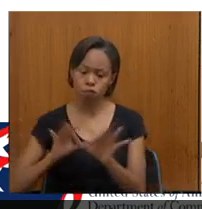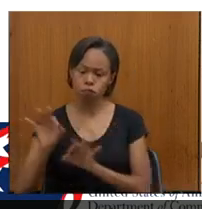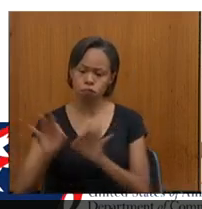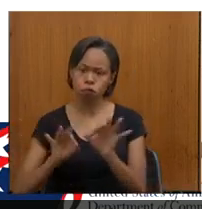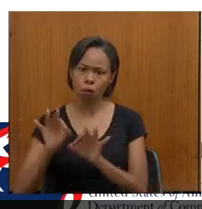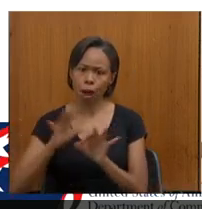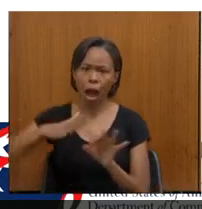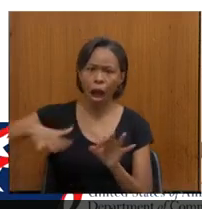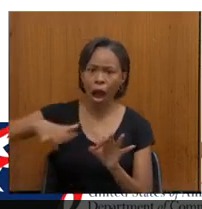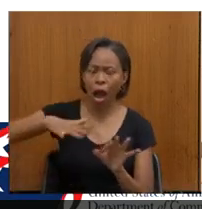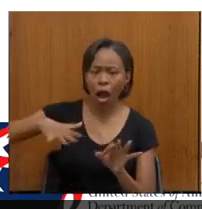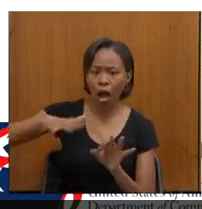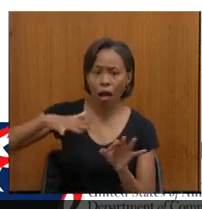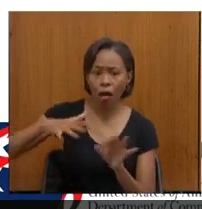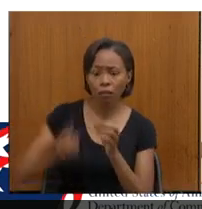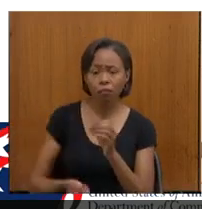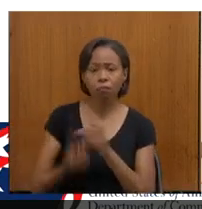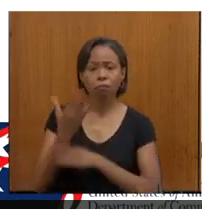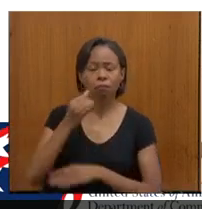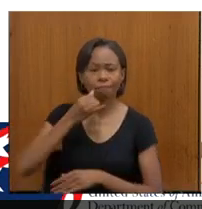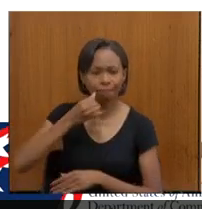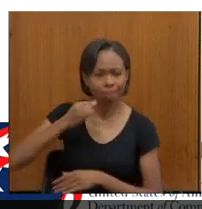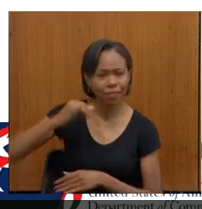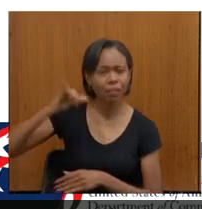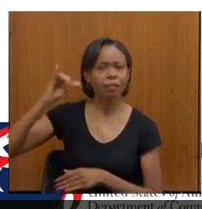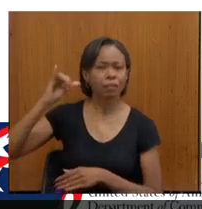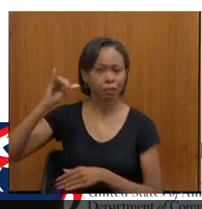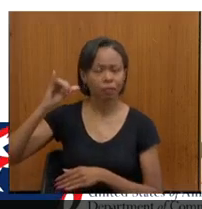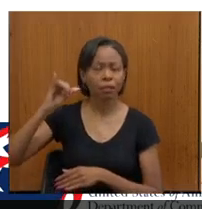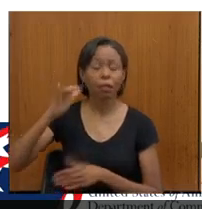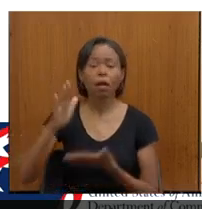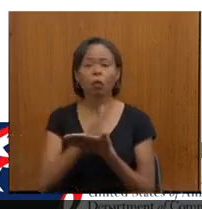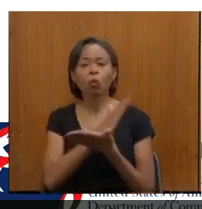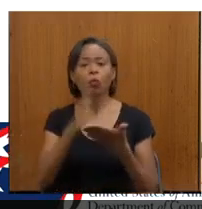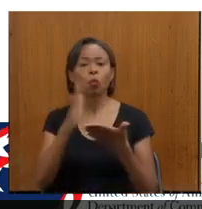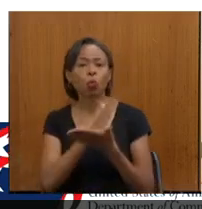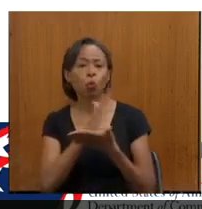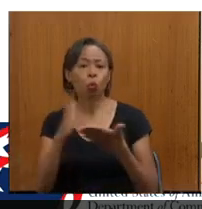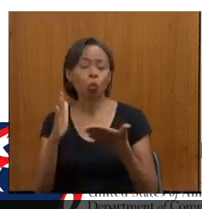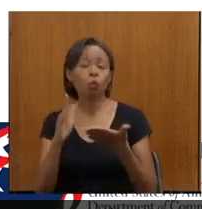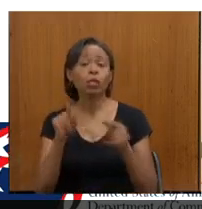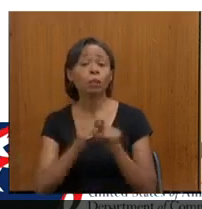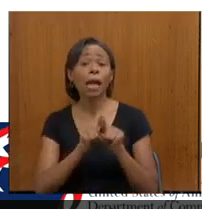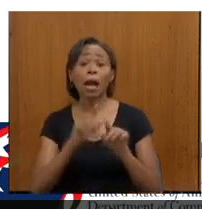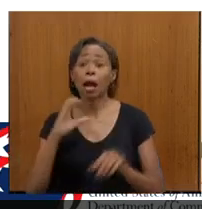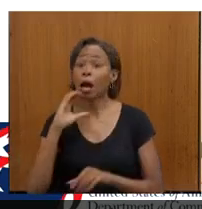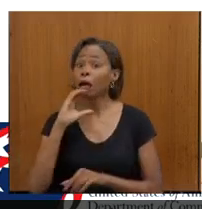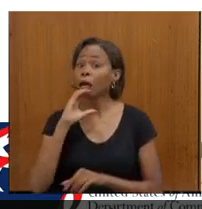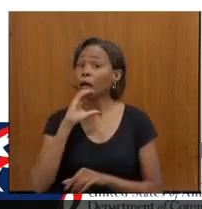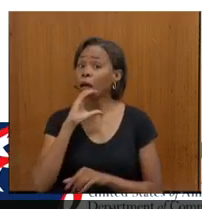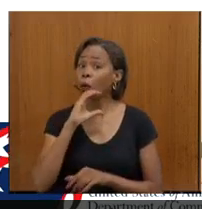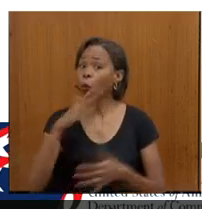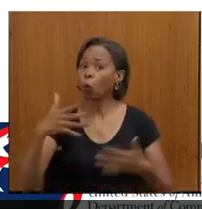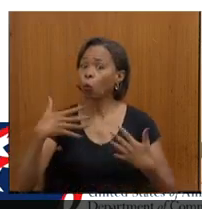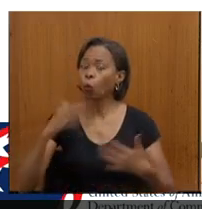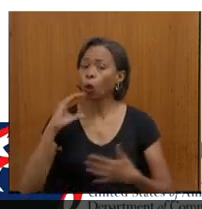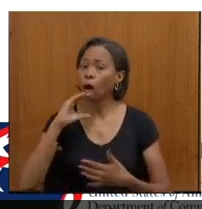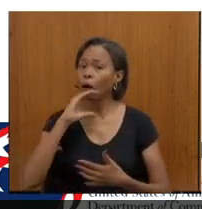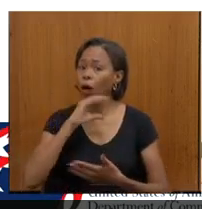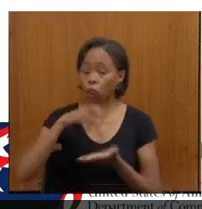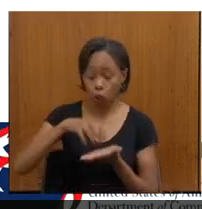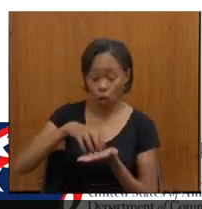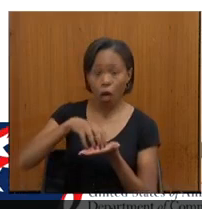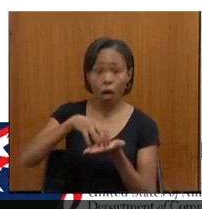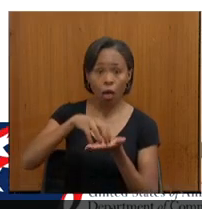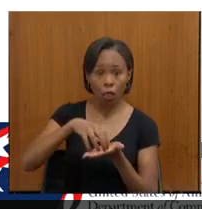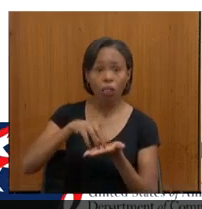mais na área de geração de energia a alguma e aquecimento também com a parte do transporte através